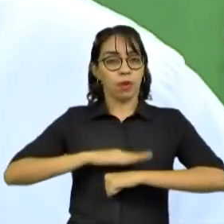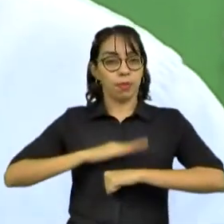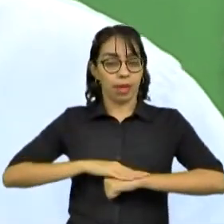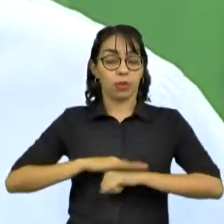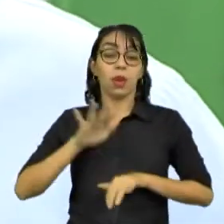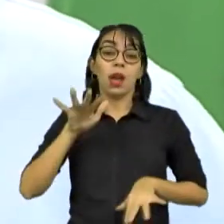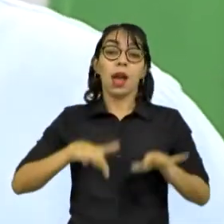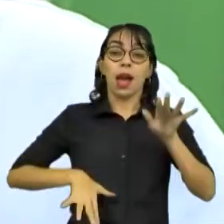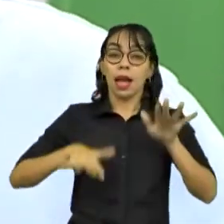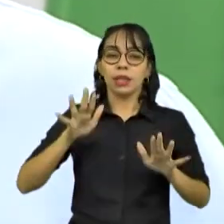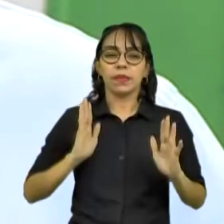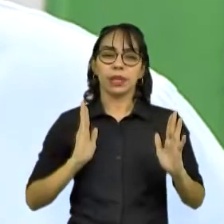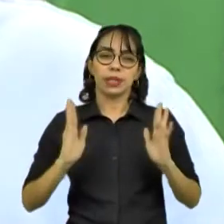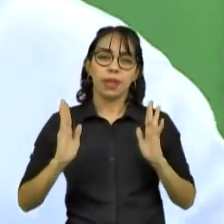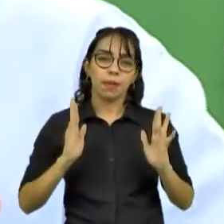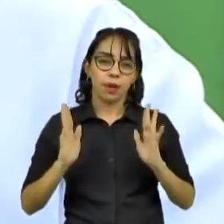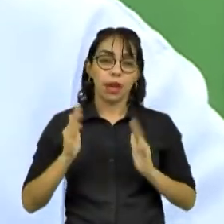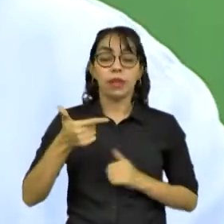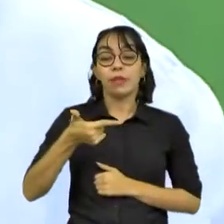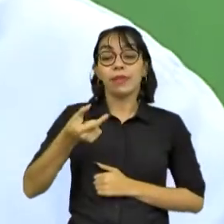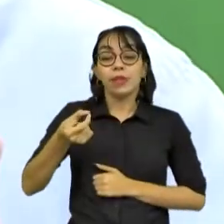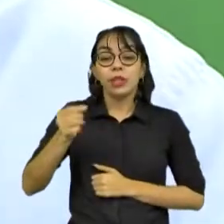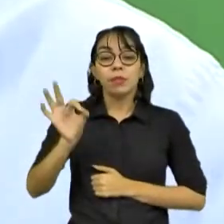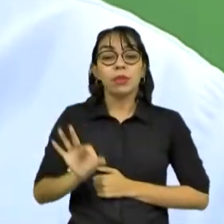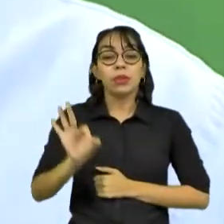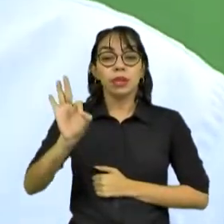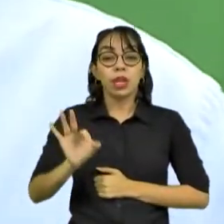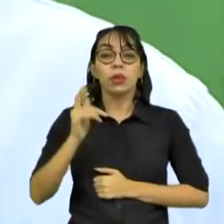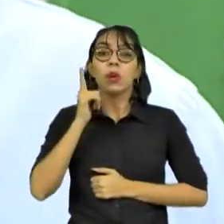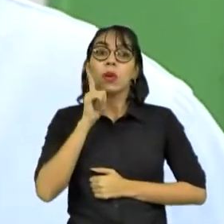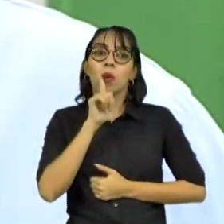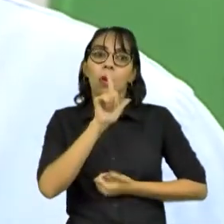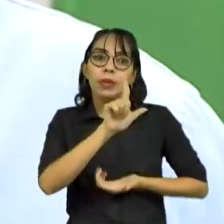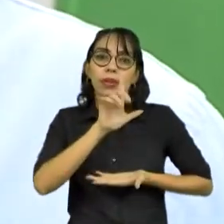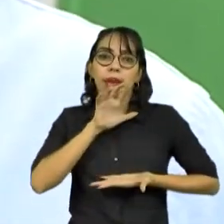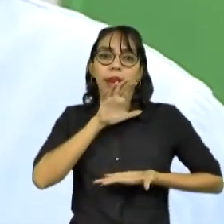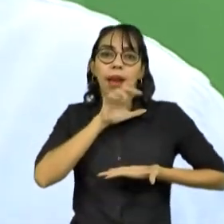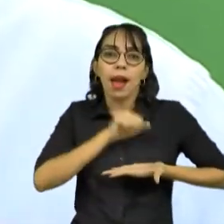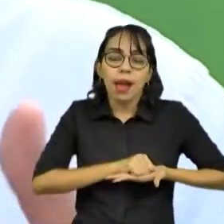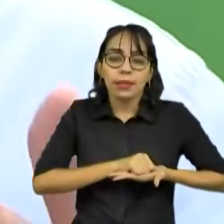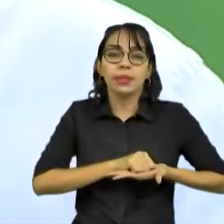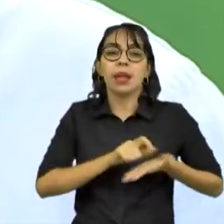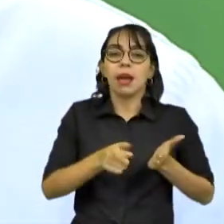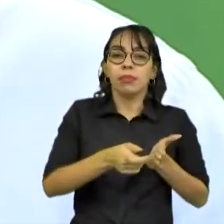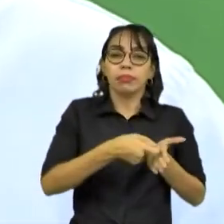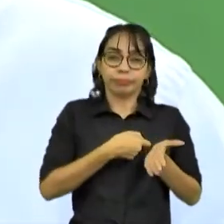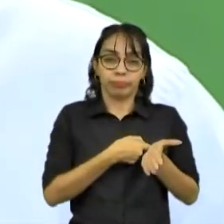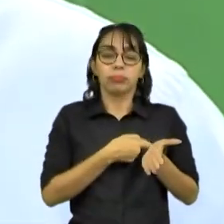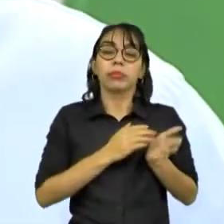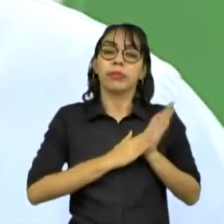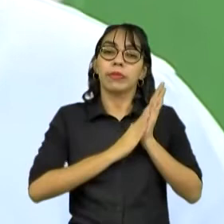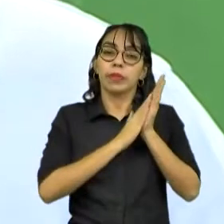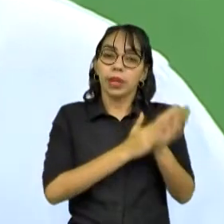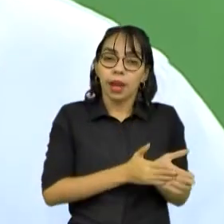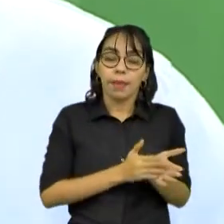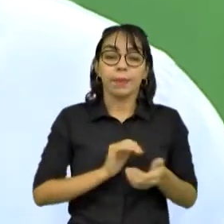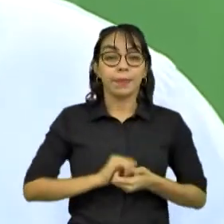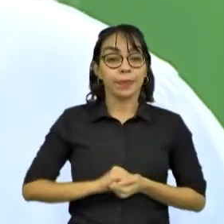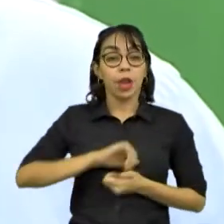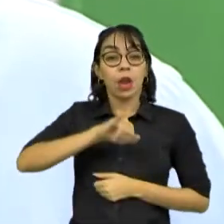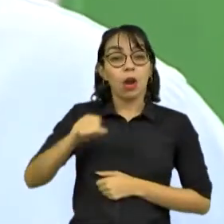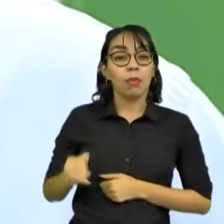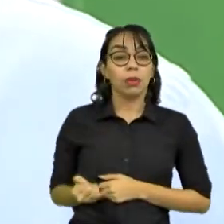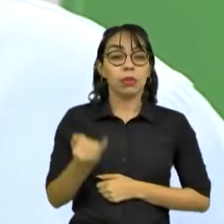que em média 20% são efetivados após o encerramento desse vínculo, é uma boa oportunidade para que